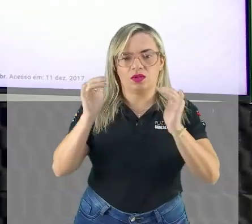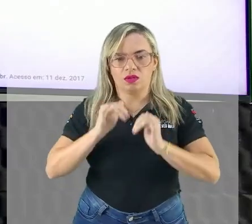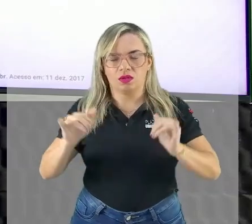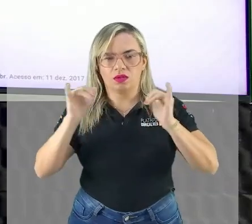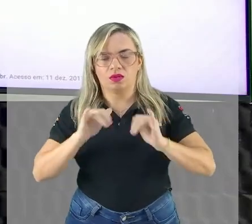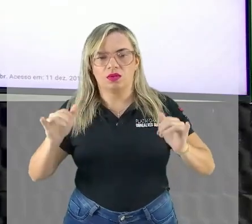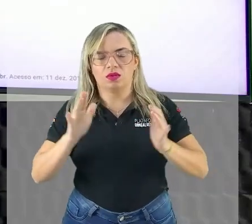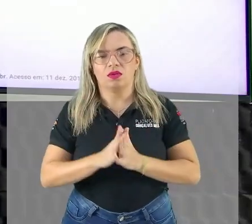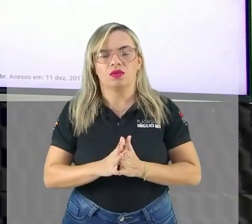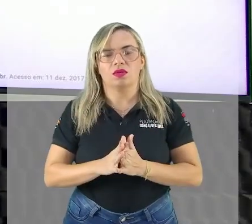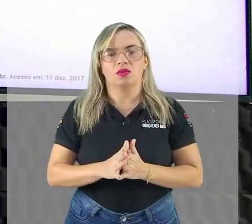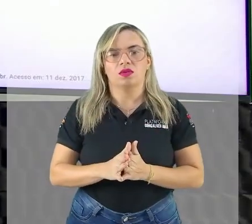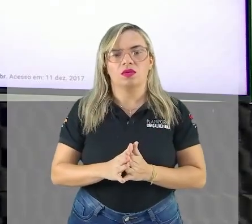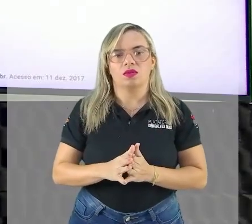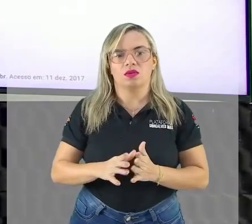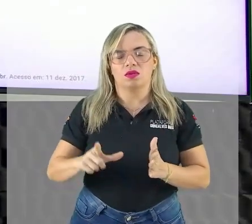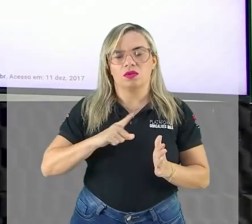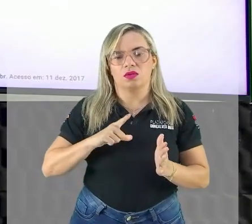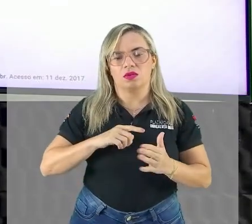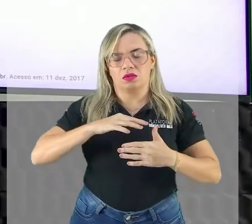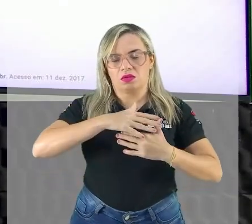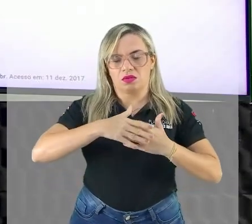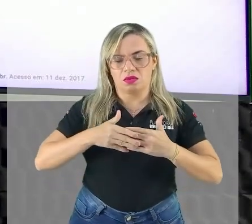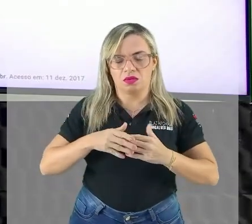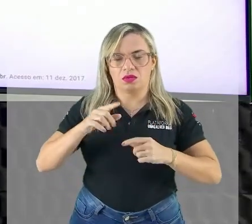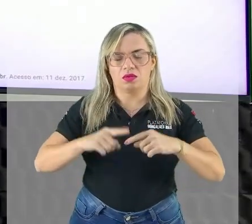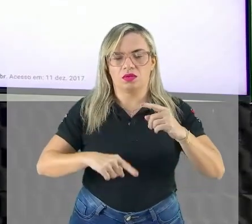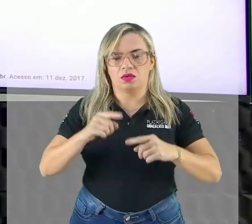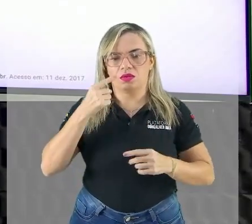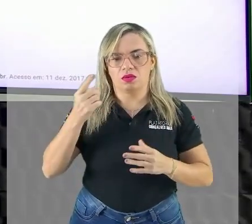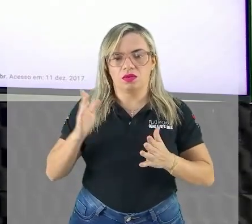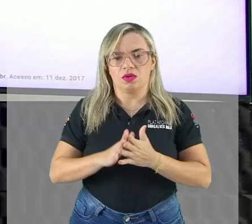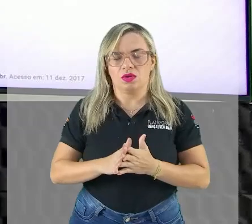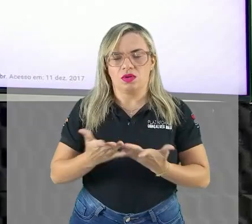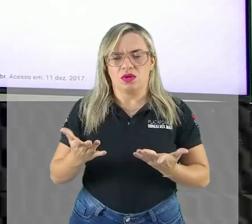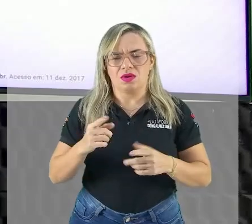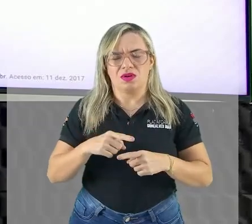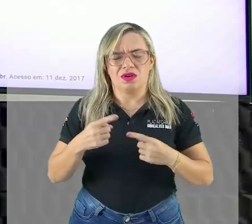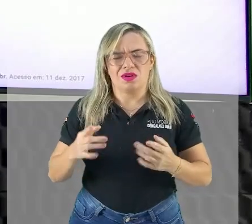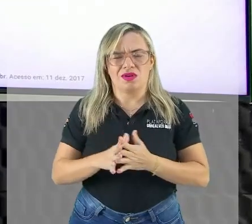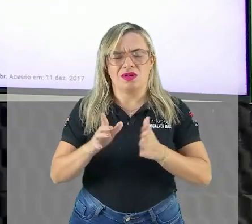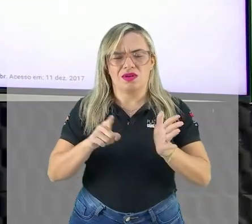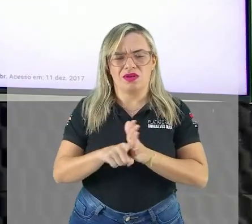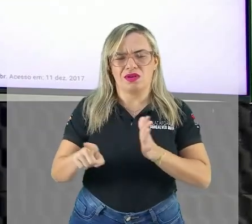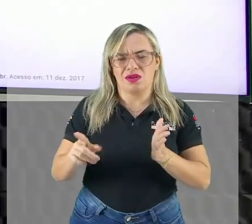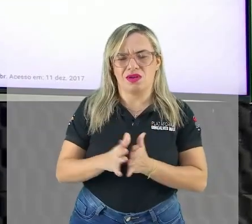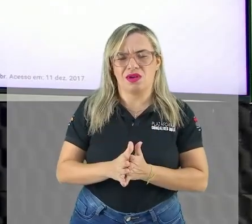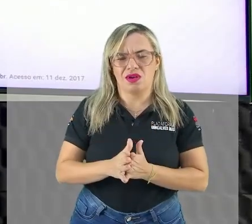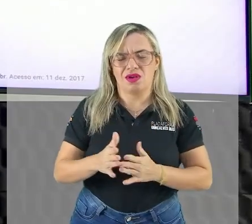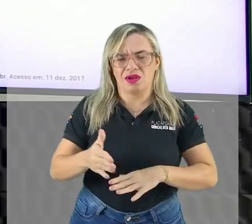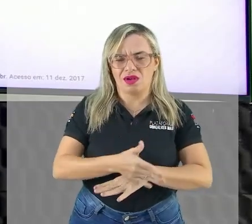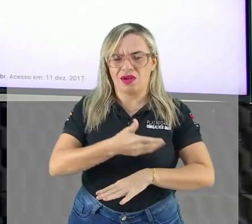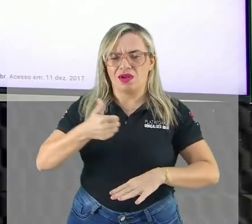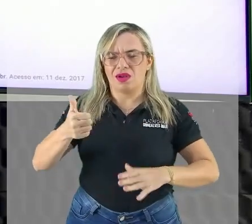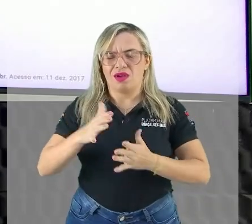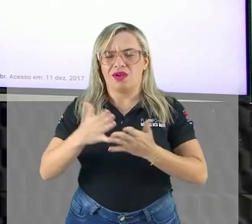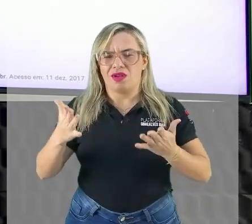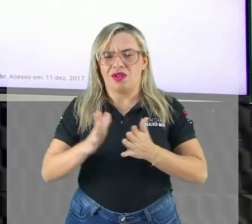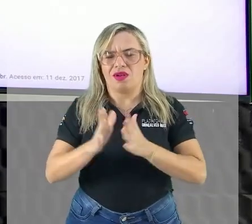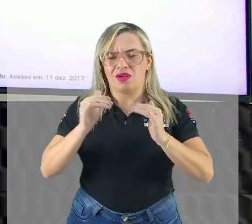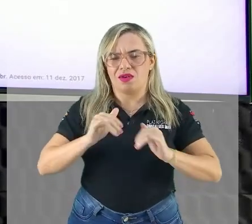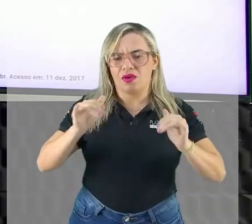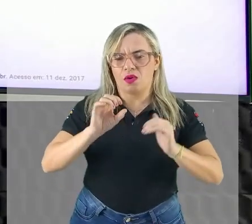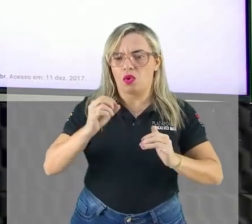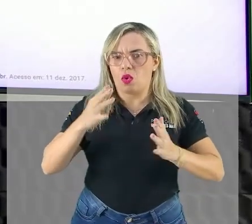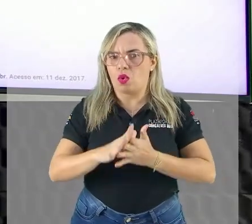informações estarem presentes nos rótulos. Mas cabe perguntar, mais eficiente em informar ou em aterrorizar? Então a gente tem que refletir sobre